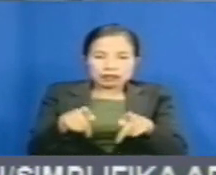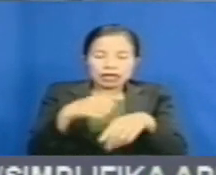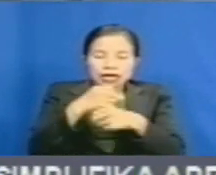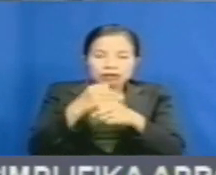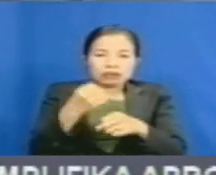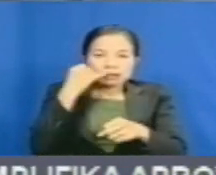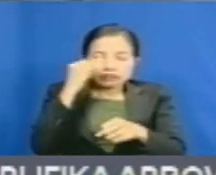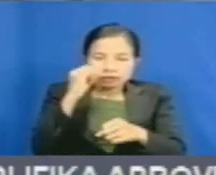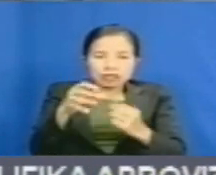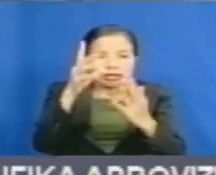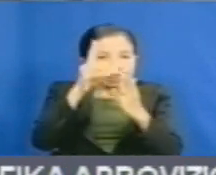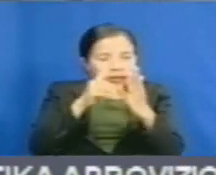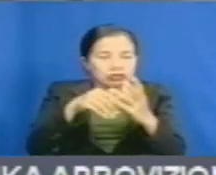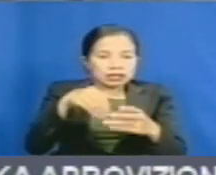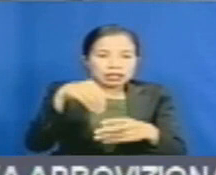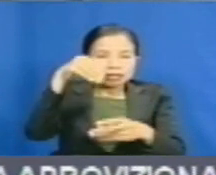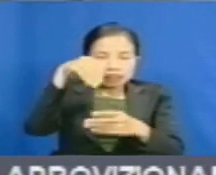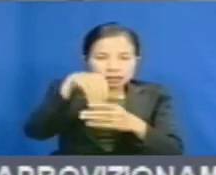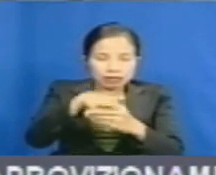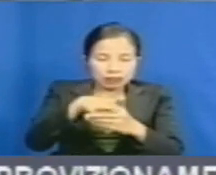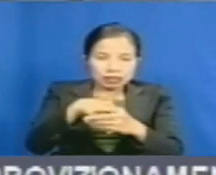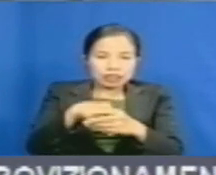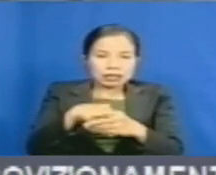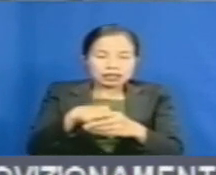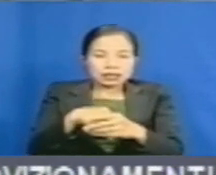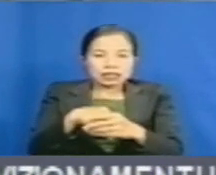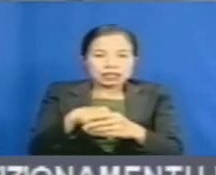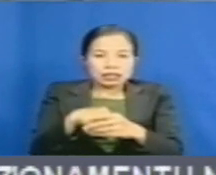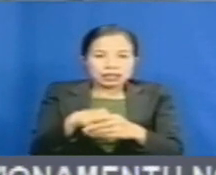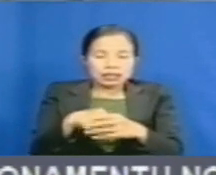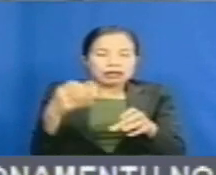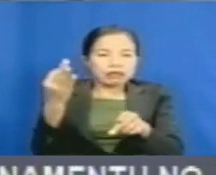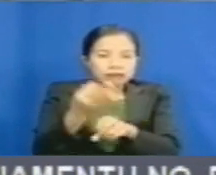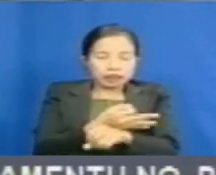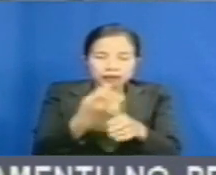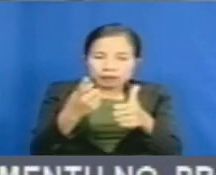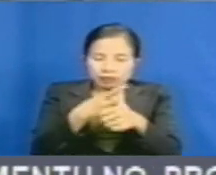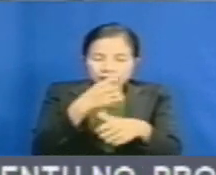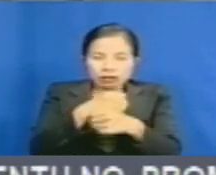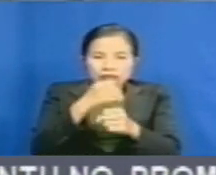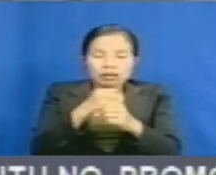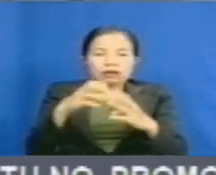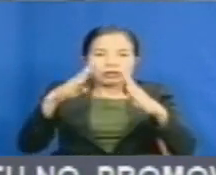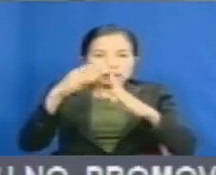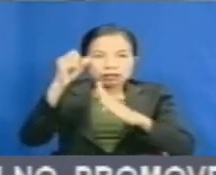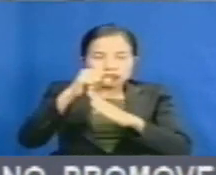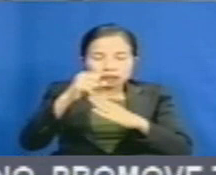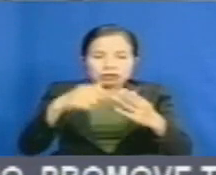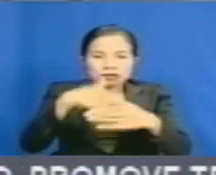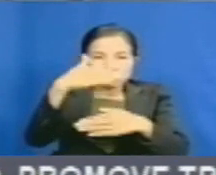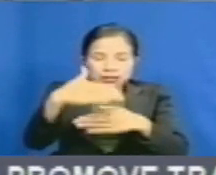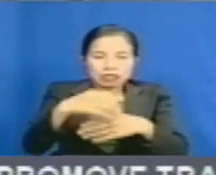serão tamam imediatamente maia database. Tanto ida ne pela primeira vez ita halo censo. Censo to irmaita se halo